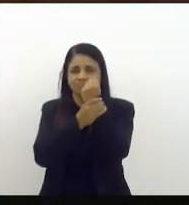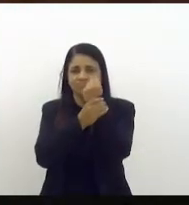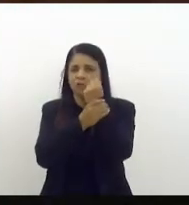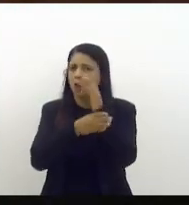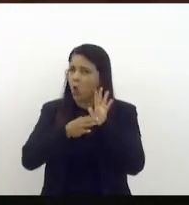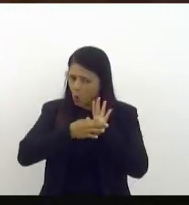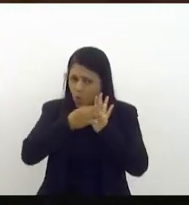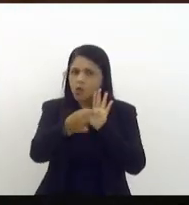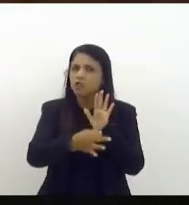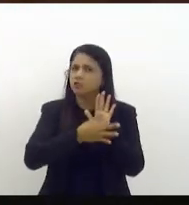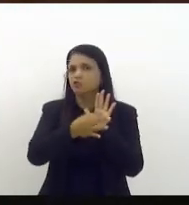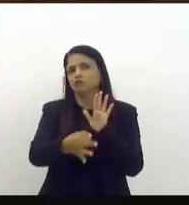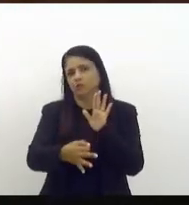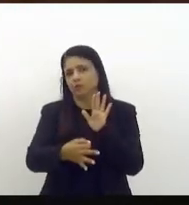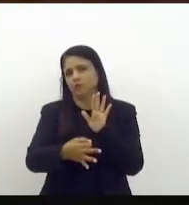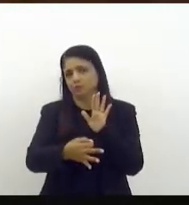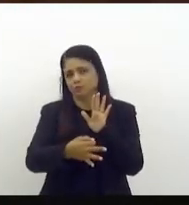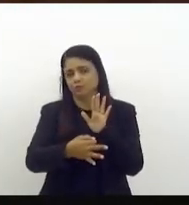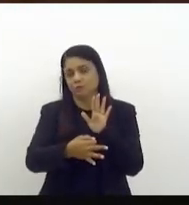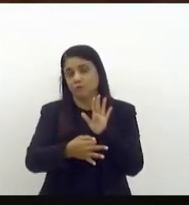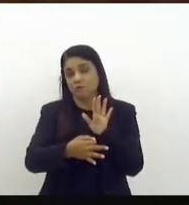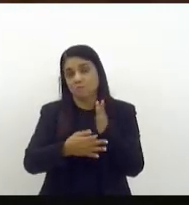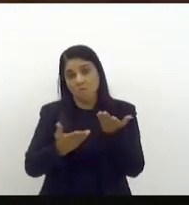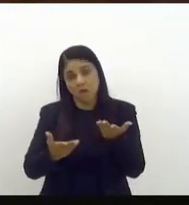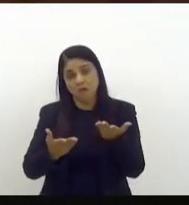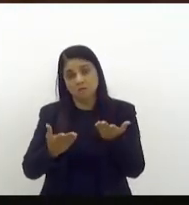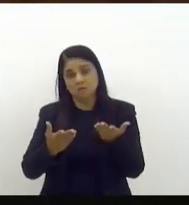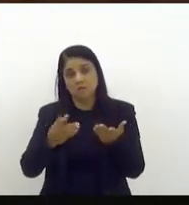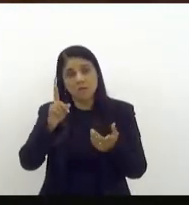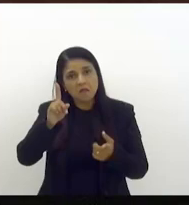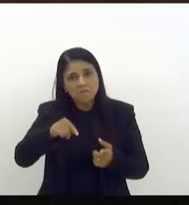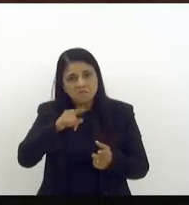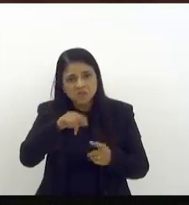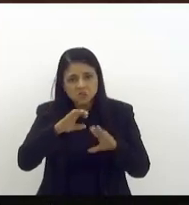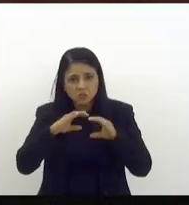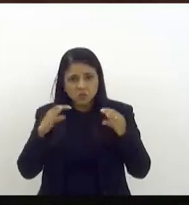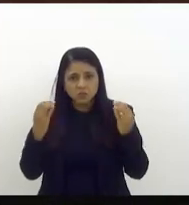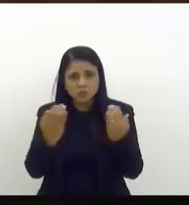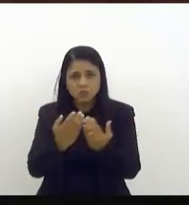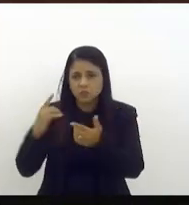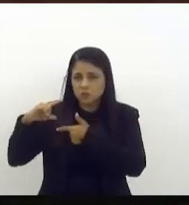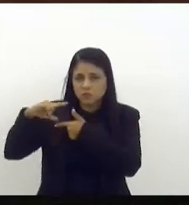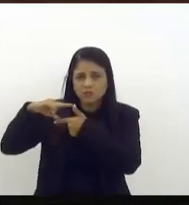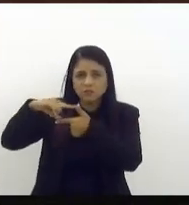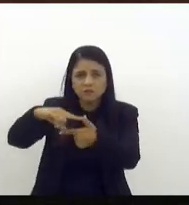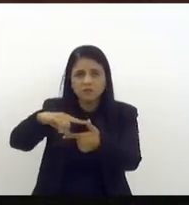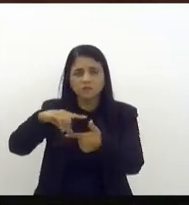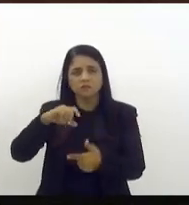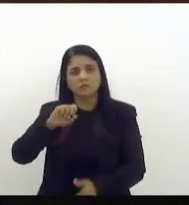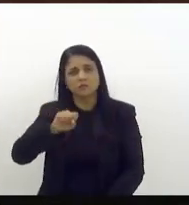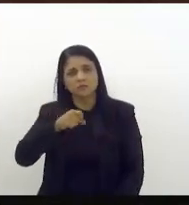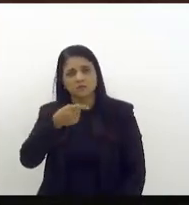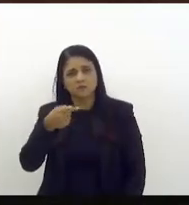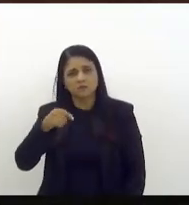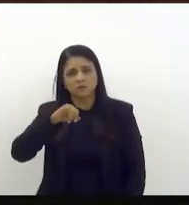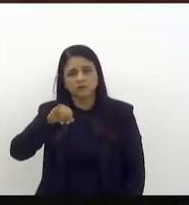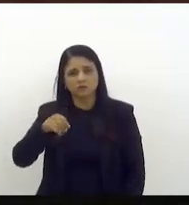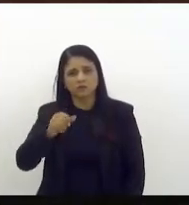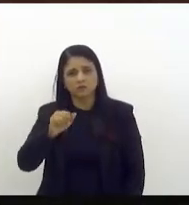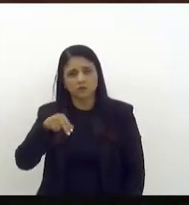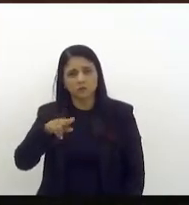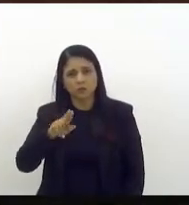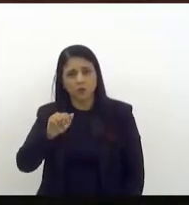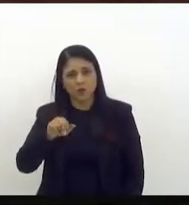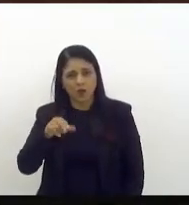mas nós estamos ainda a ponto de impedir um evento no estádio com a tradição dos usos de São Januário Então como Flamenguista que sou